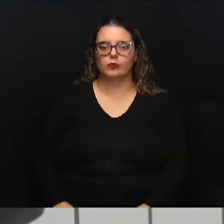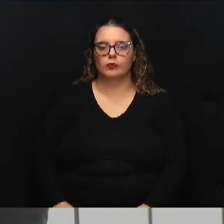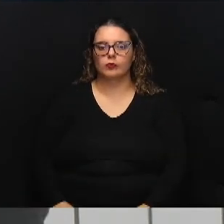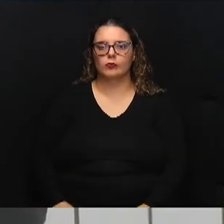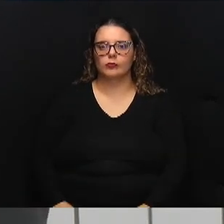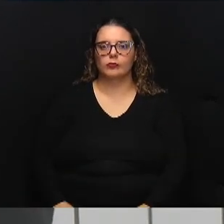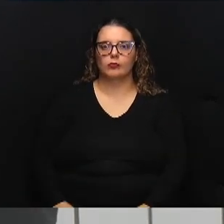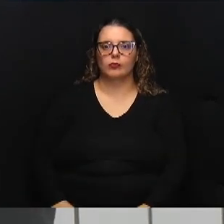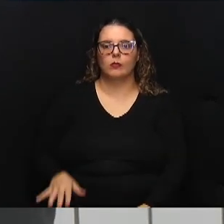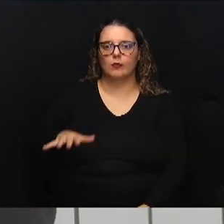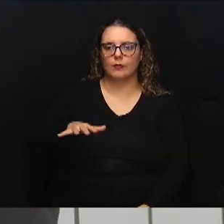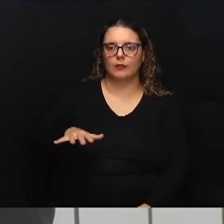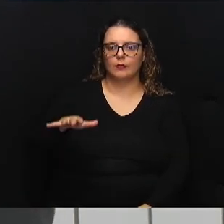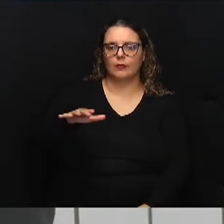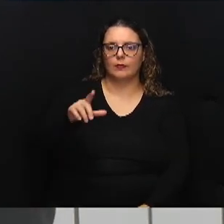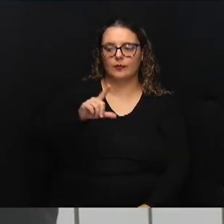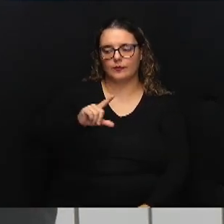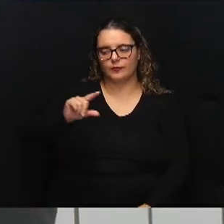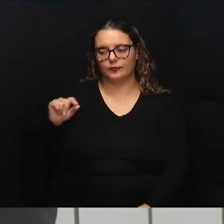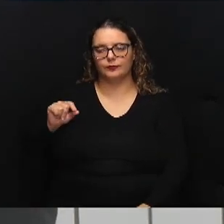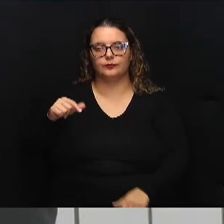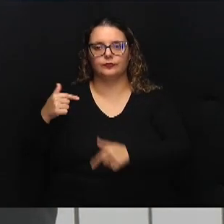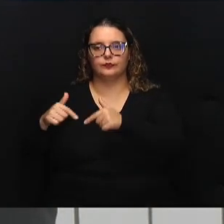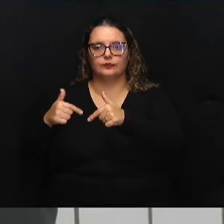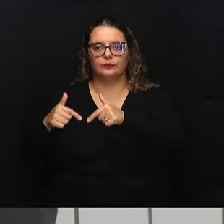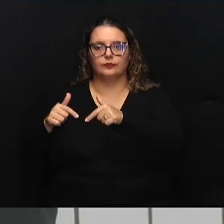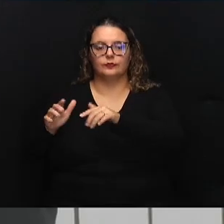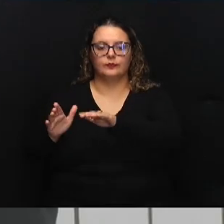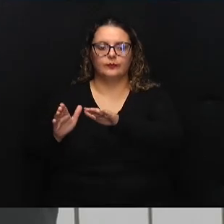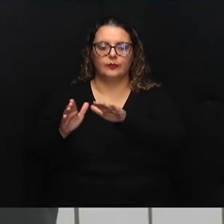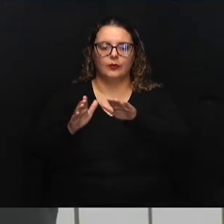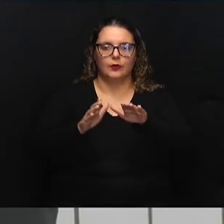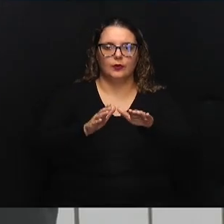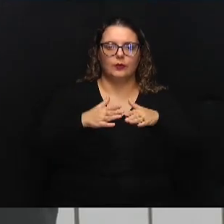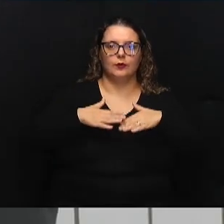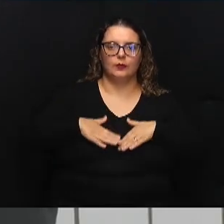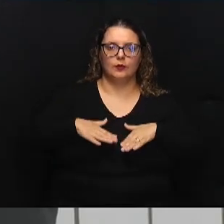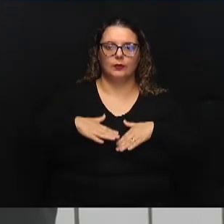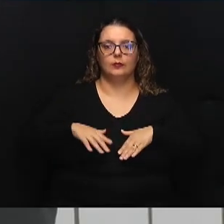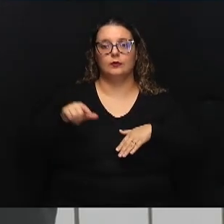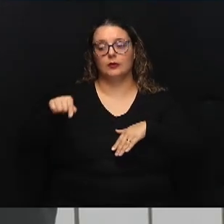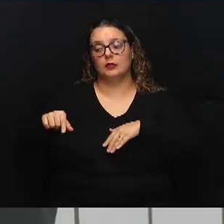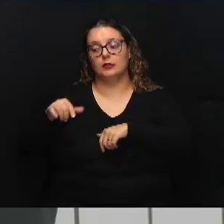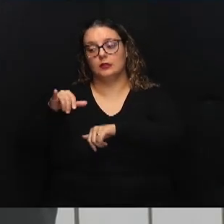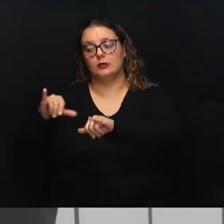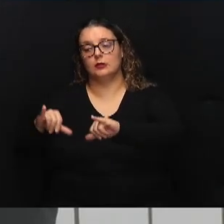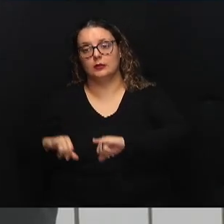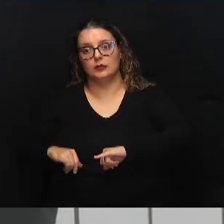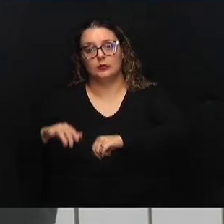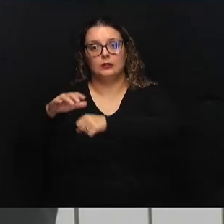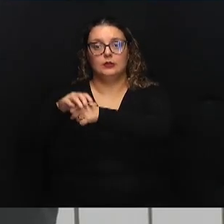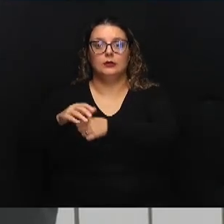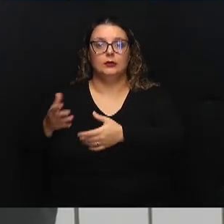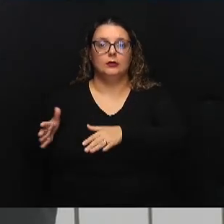sair do ambiente um pouquinho do trabalho que ele tá ali sofrendo, né? Às vezes pressão.